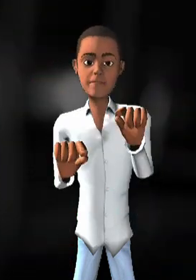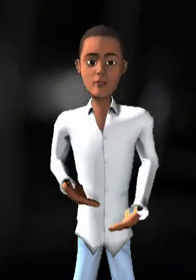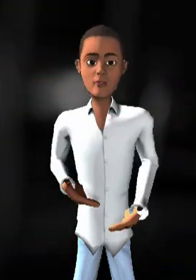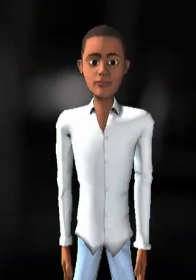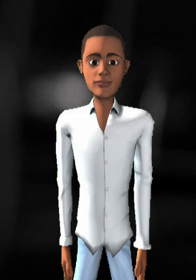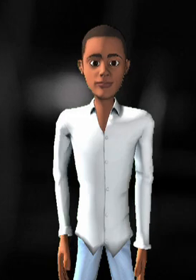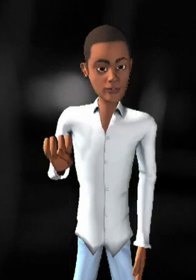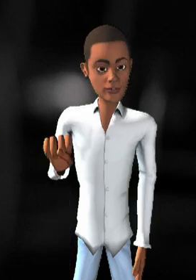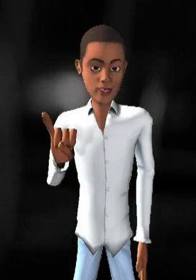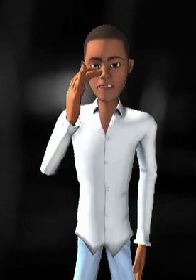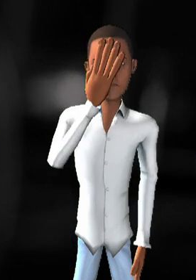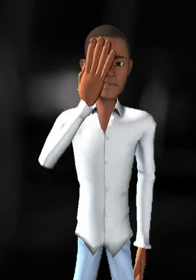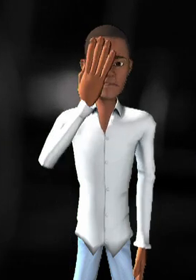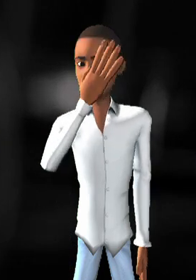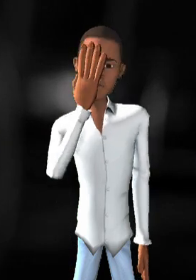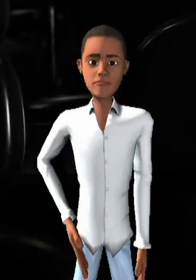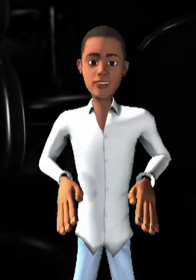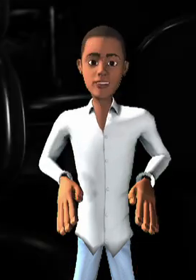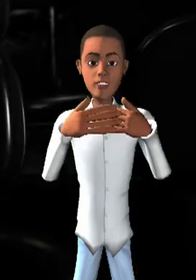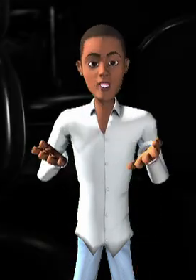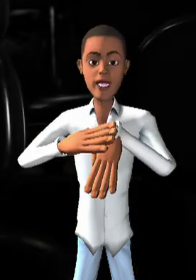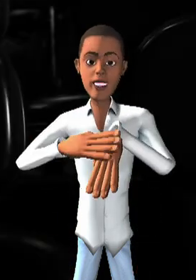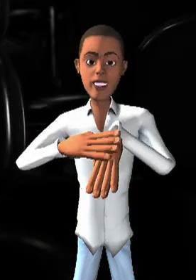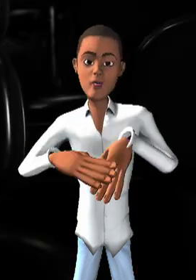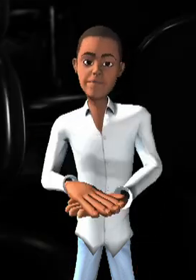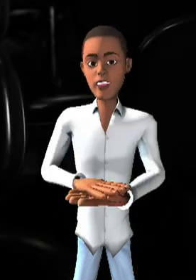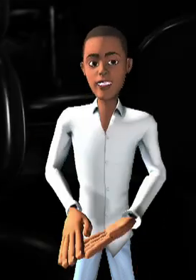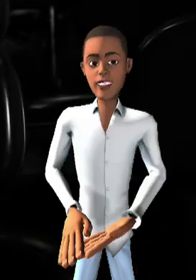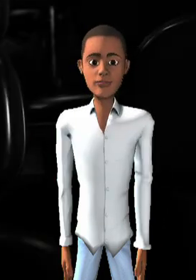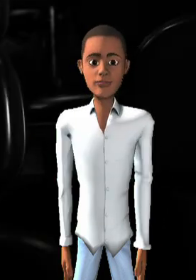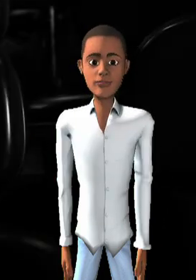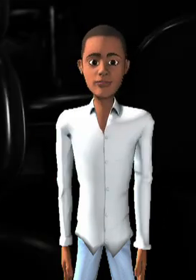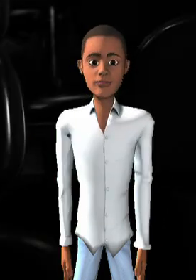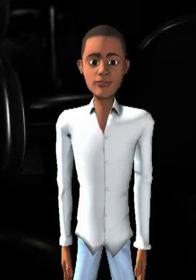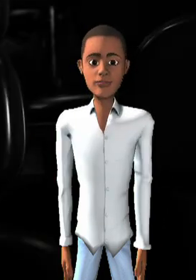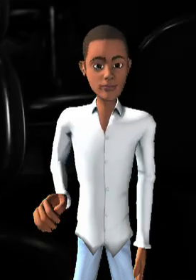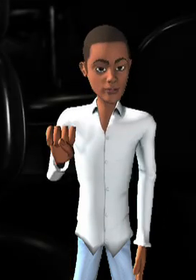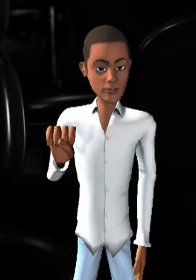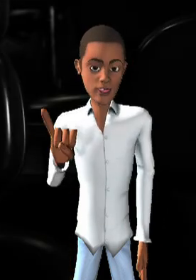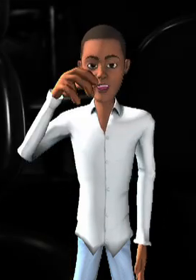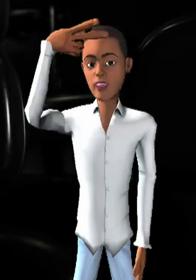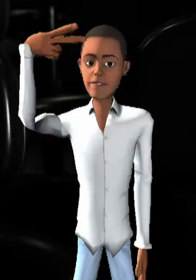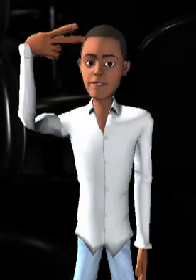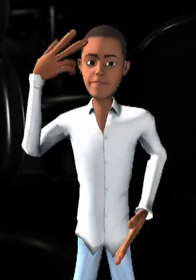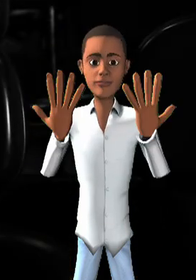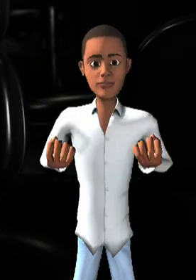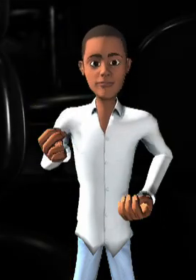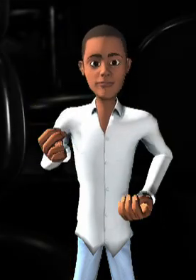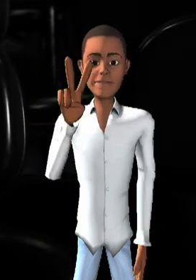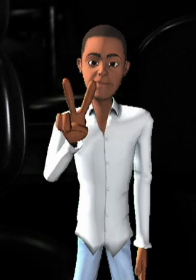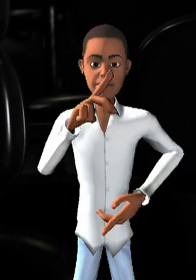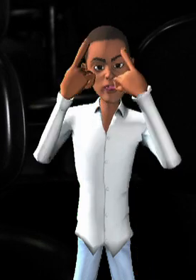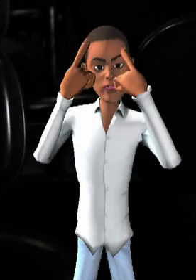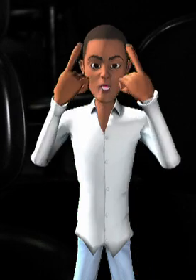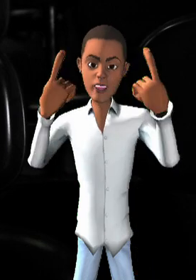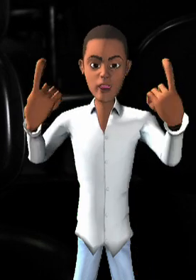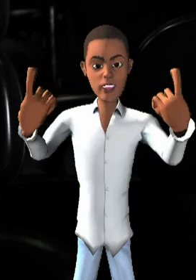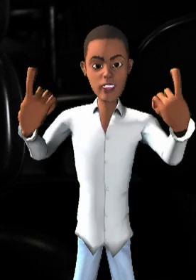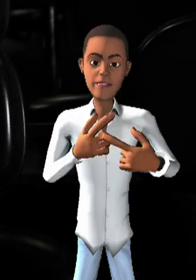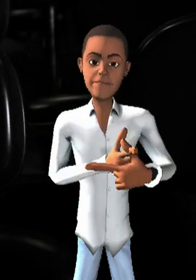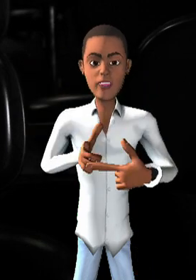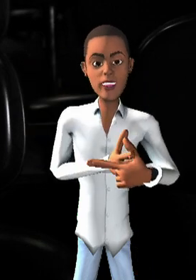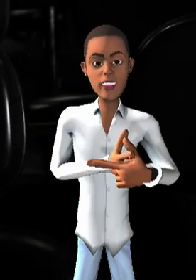à toa, porque é bastante confortável não ver. Eu não preciso lidar com o que eu não vejo. Então, a partir do momento que você se propõe a ver,